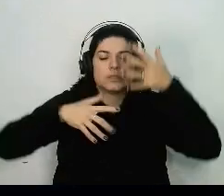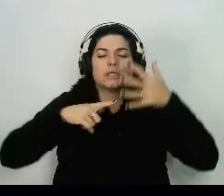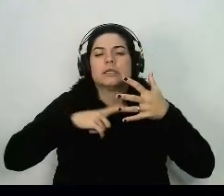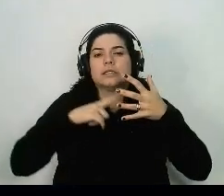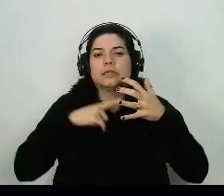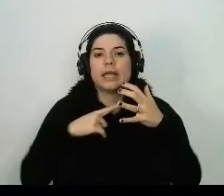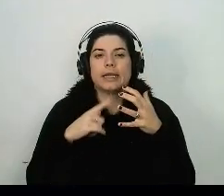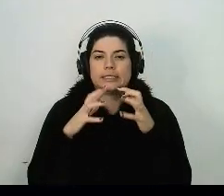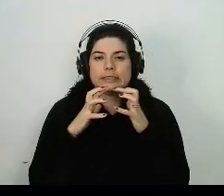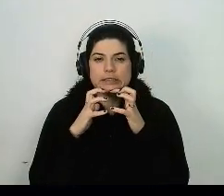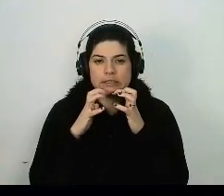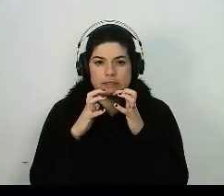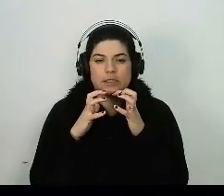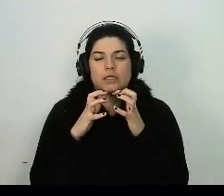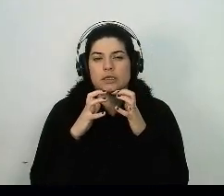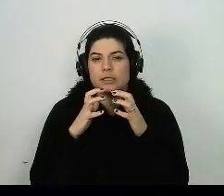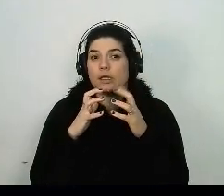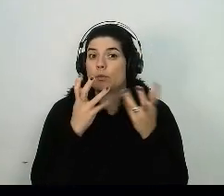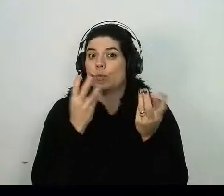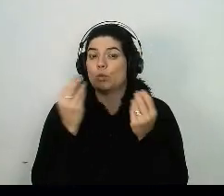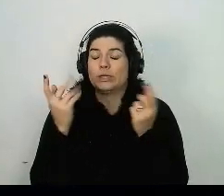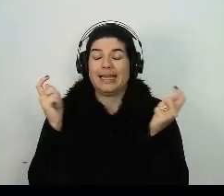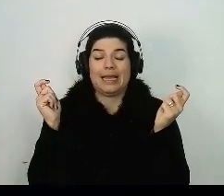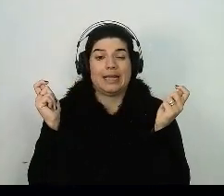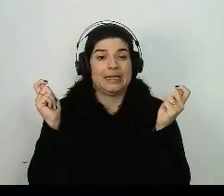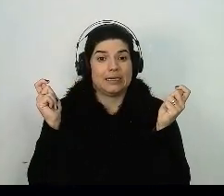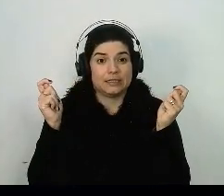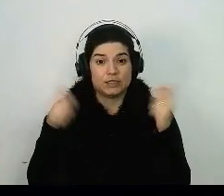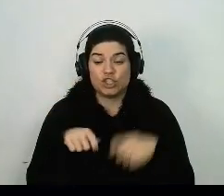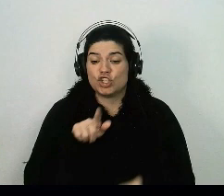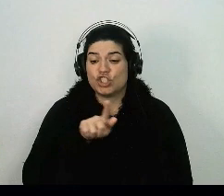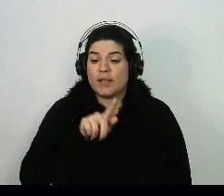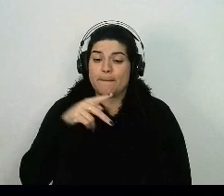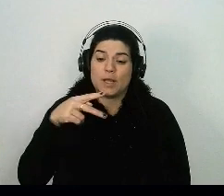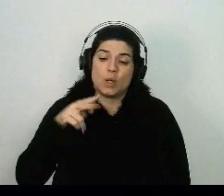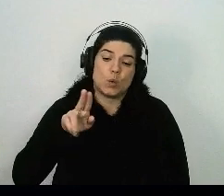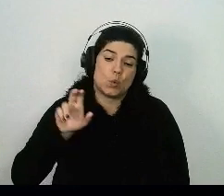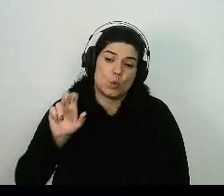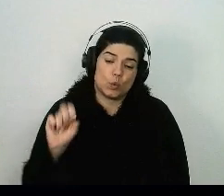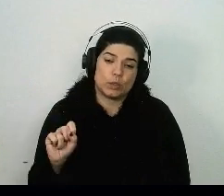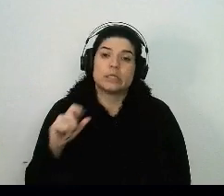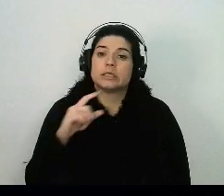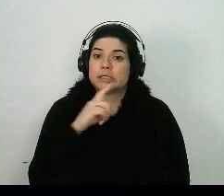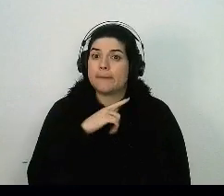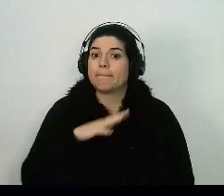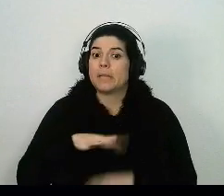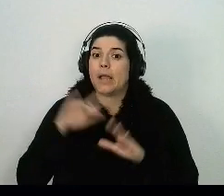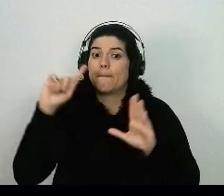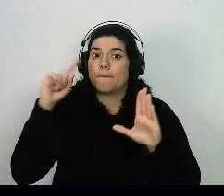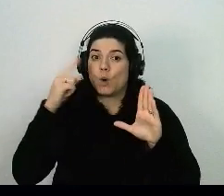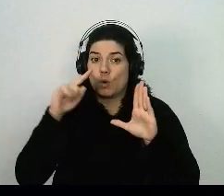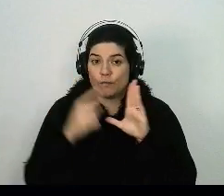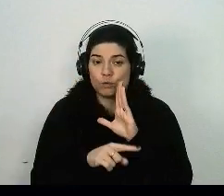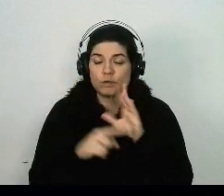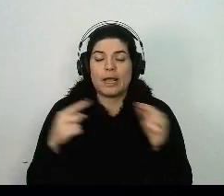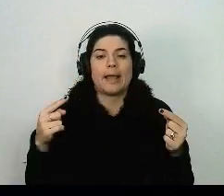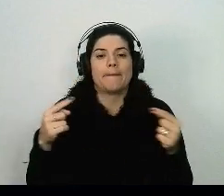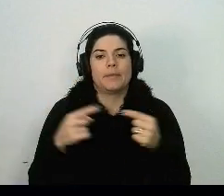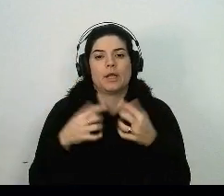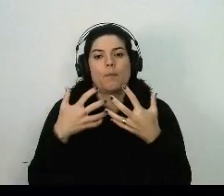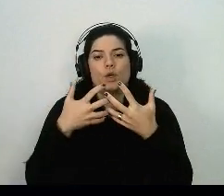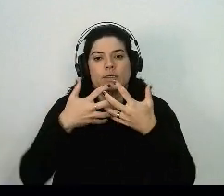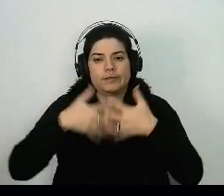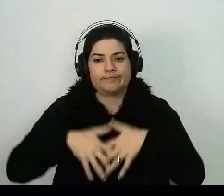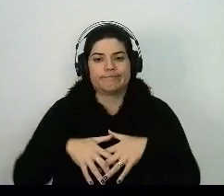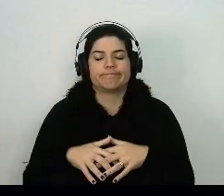muita capacidade de processamento, muitas vezes GPUs, mas a gente vai mais profundamente aí para esse processo. E aí vem